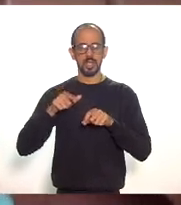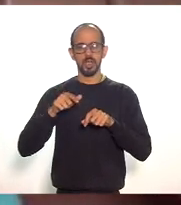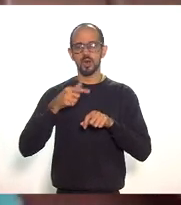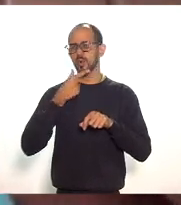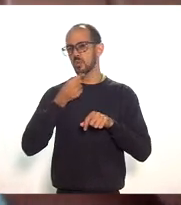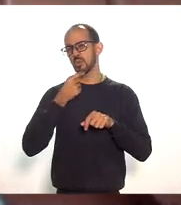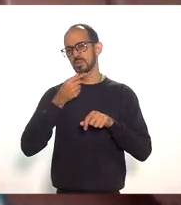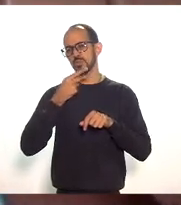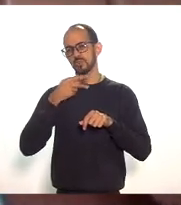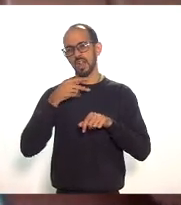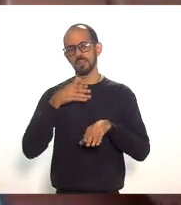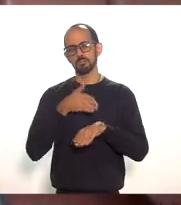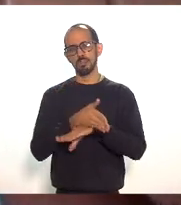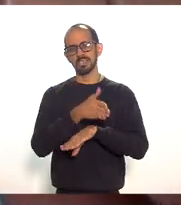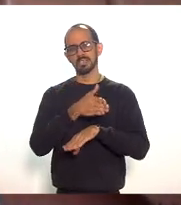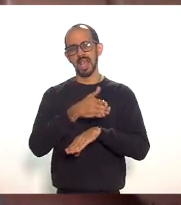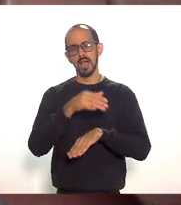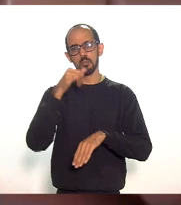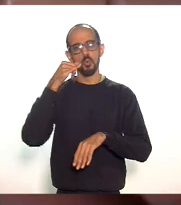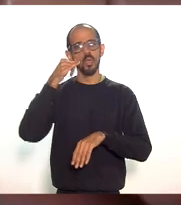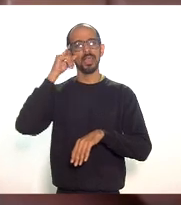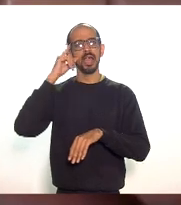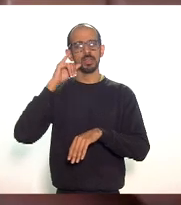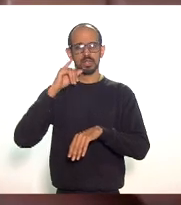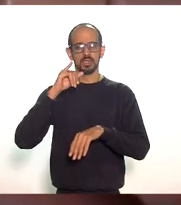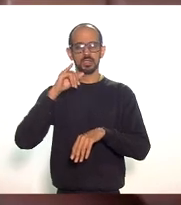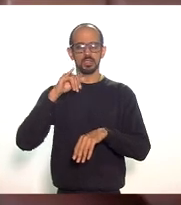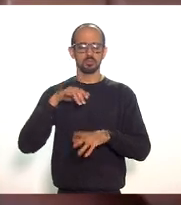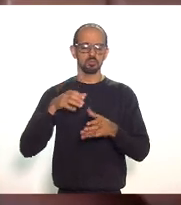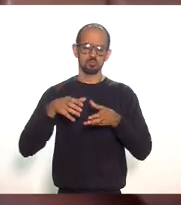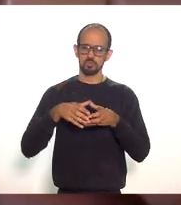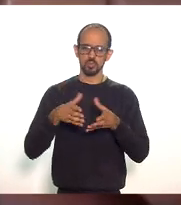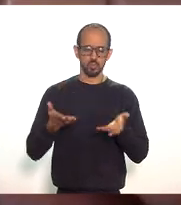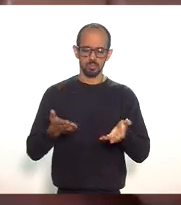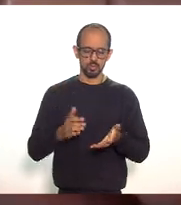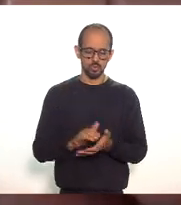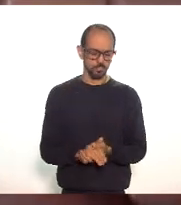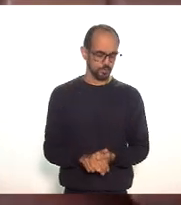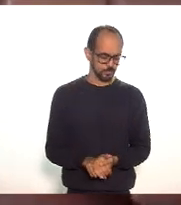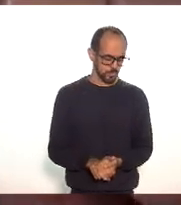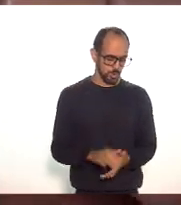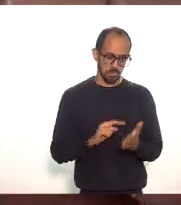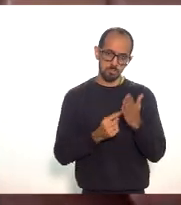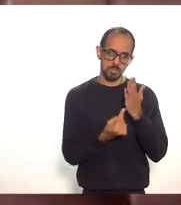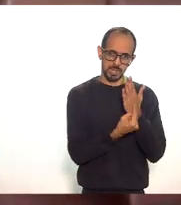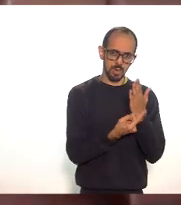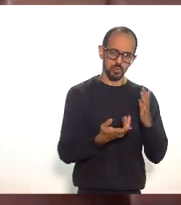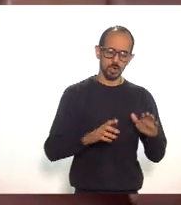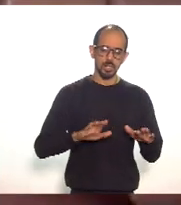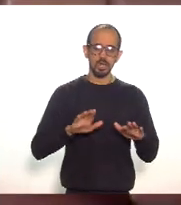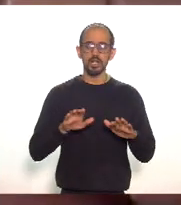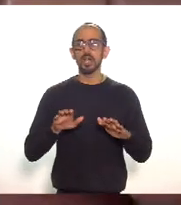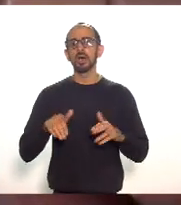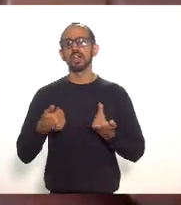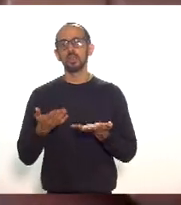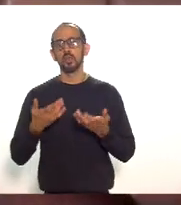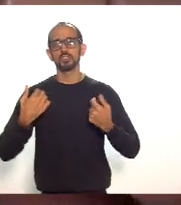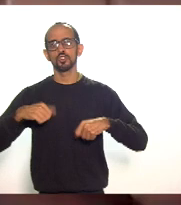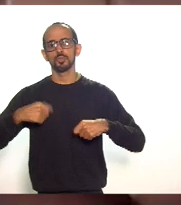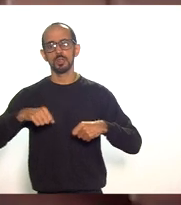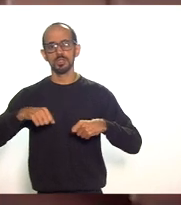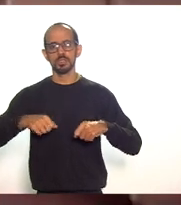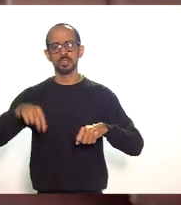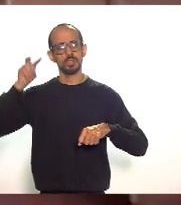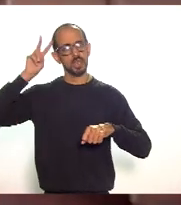para que um futuro melhor para todos e todas nós seja possível, nós precisamos resgatar essa memória,